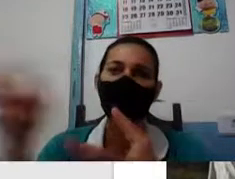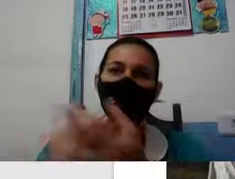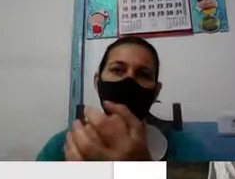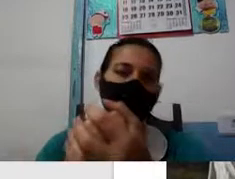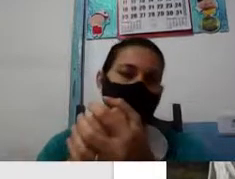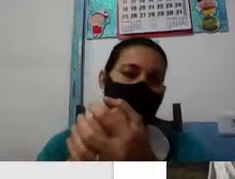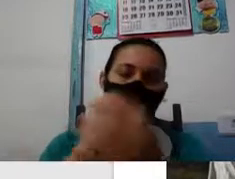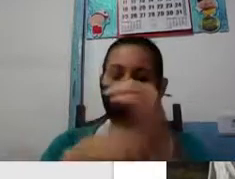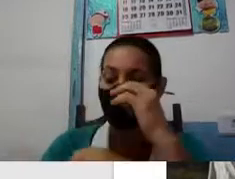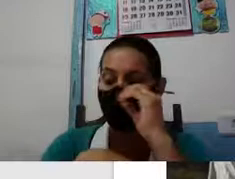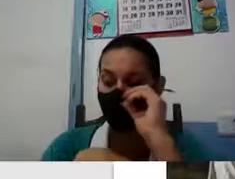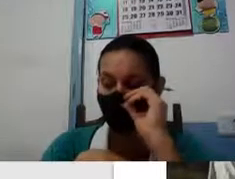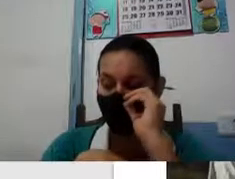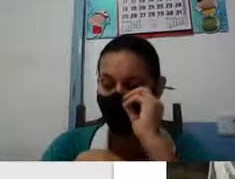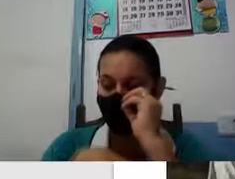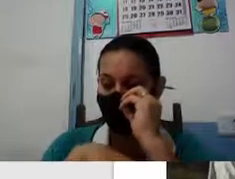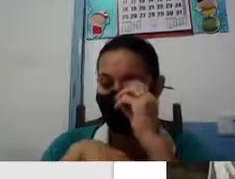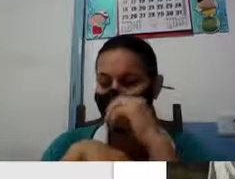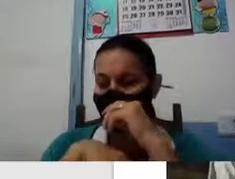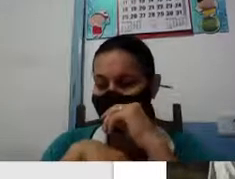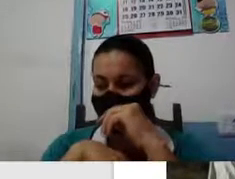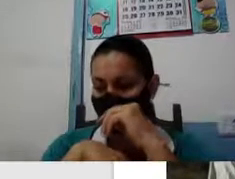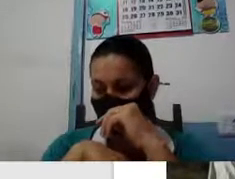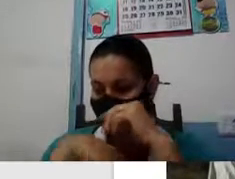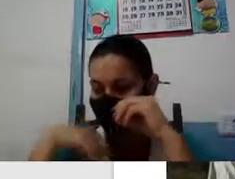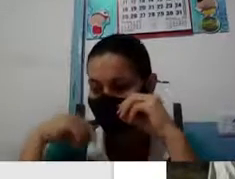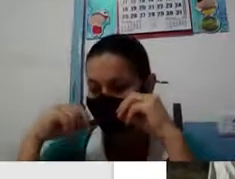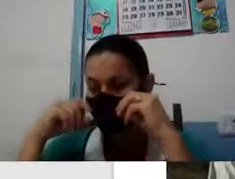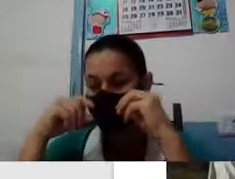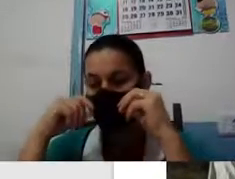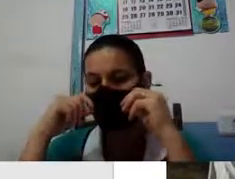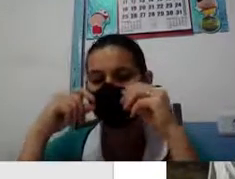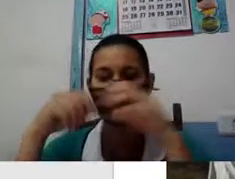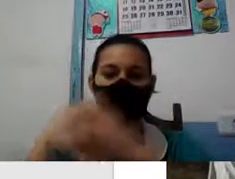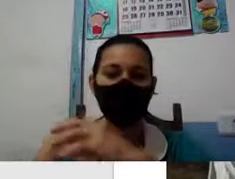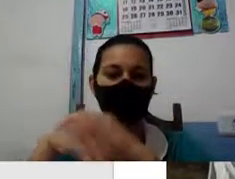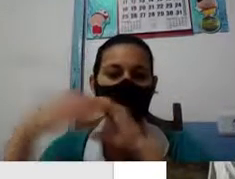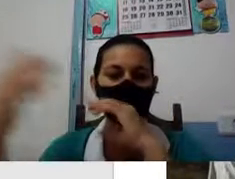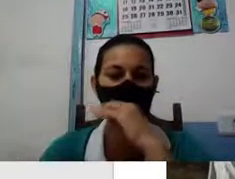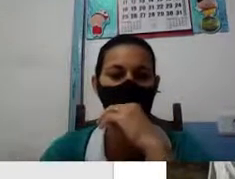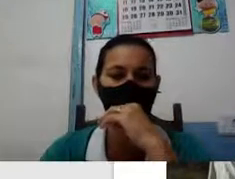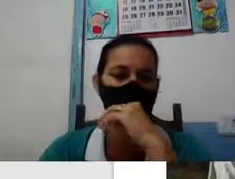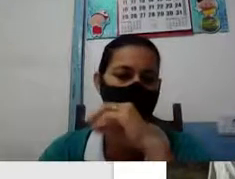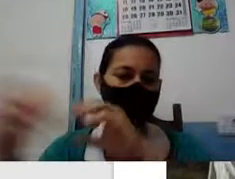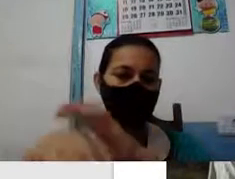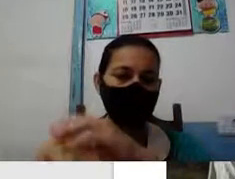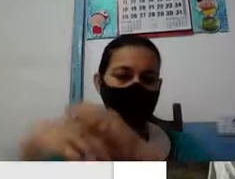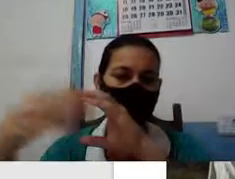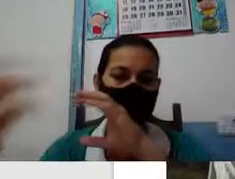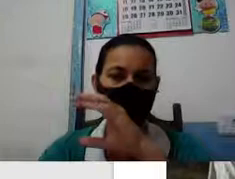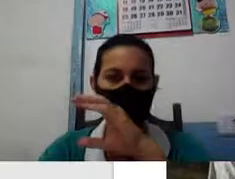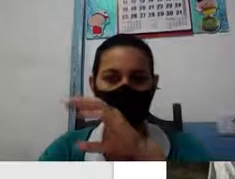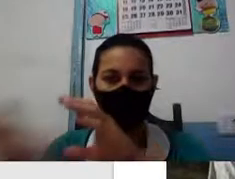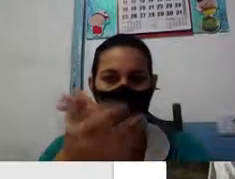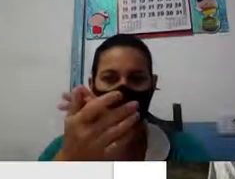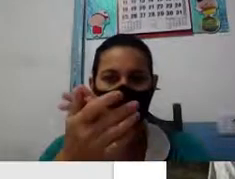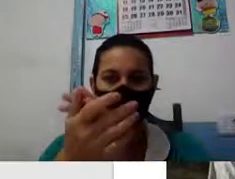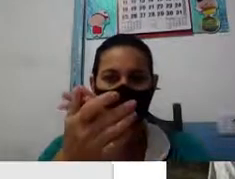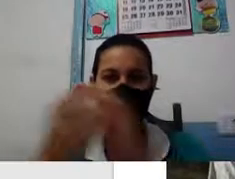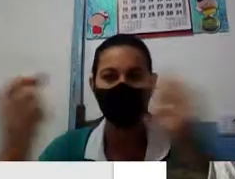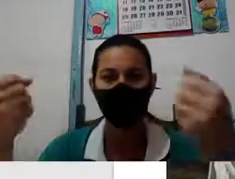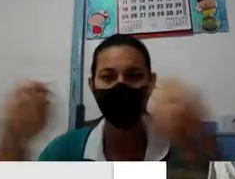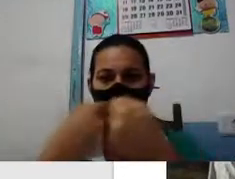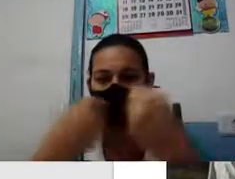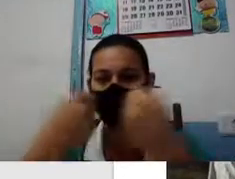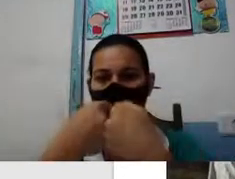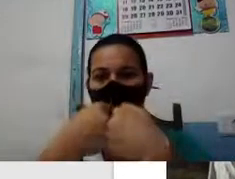antropocentrismo, o homem como centro do universo, que marca então, opondo-se aí ao teocentrismo, que seria Deus como centro.